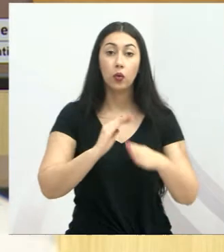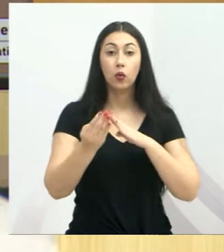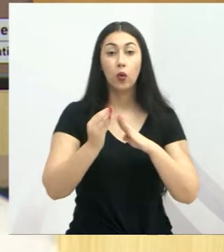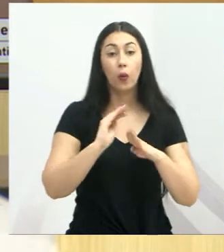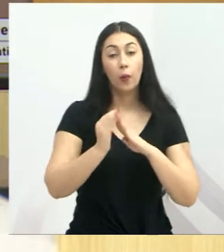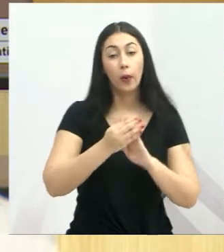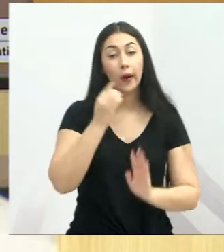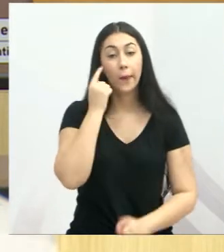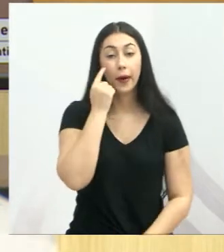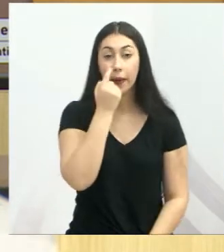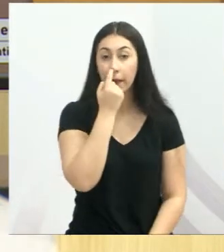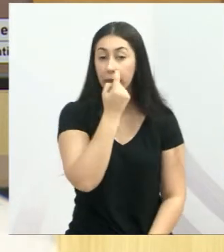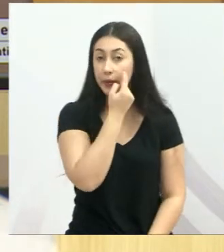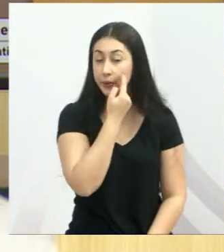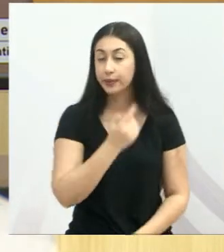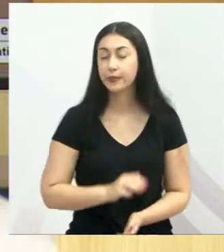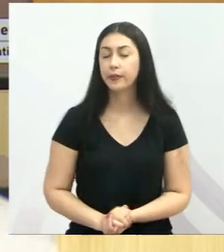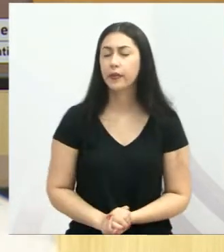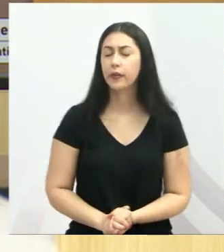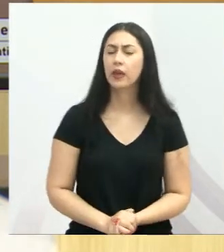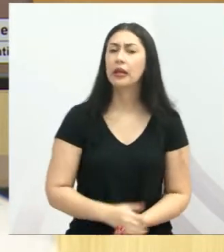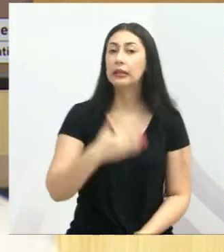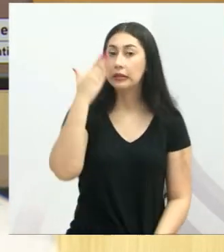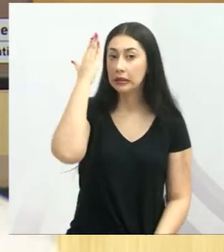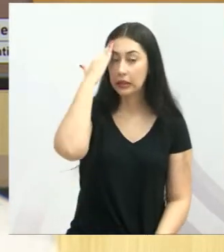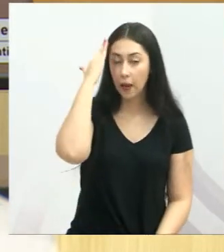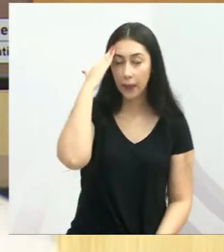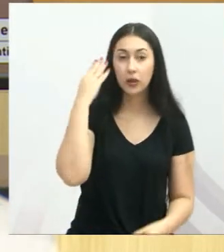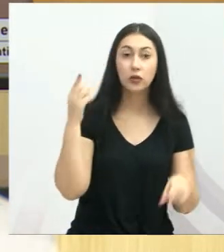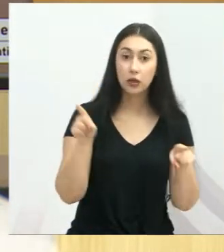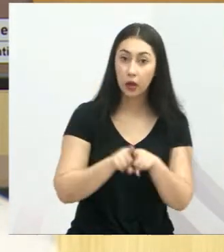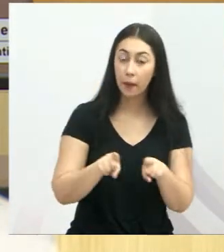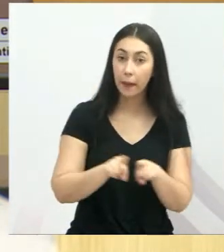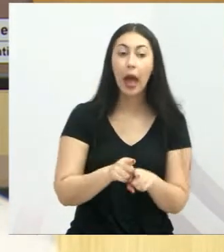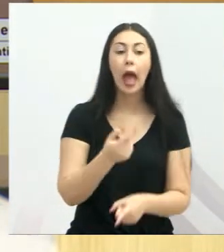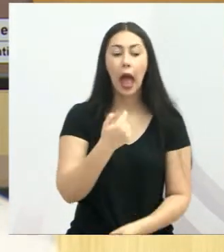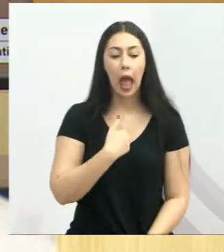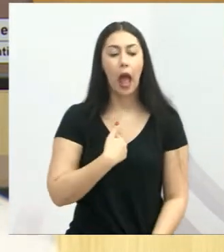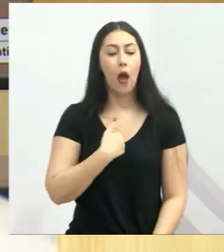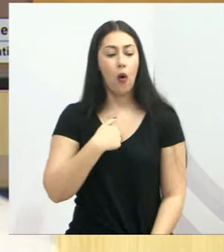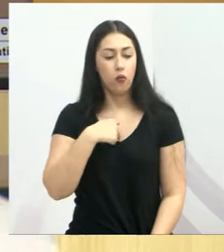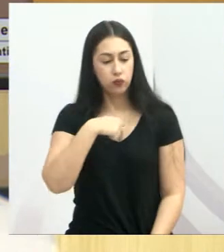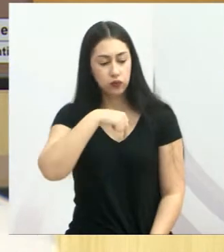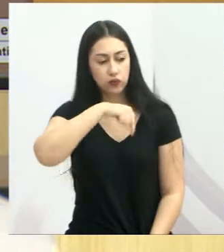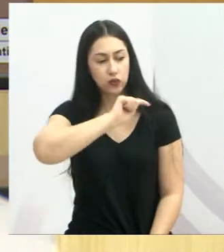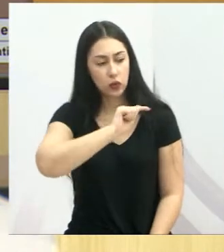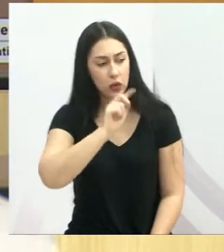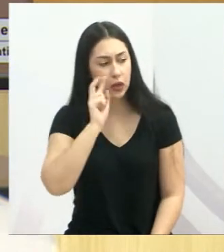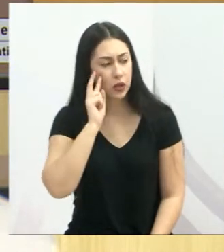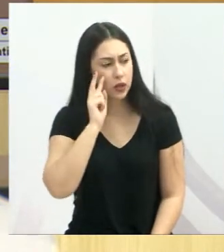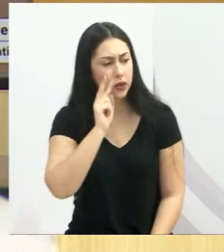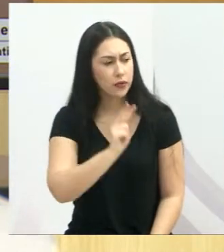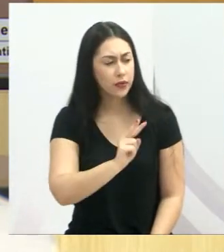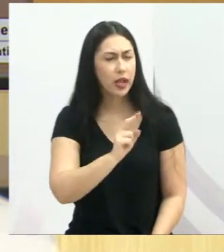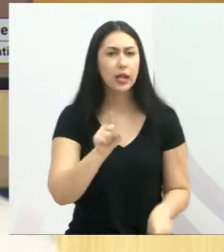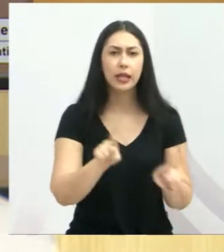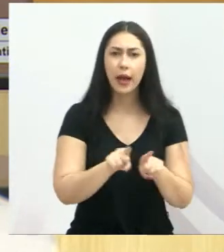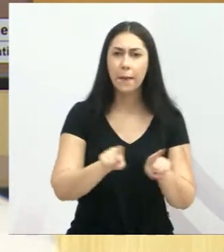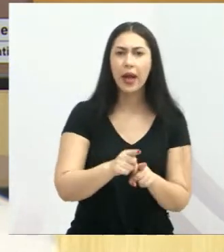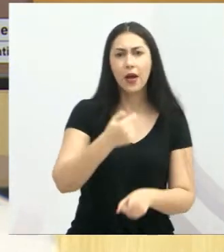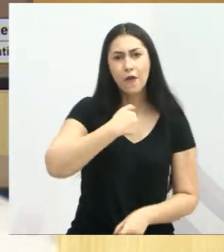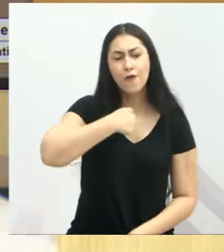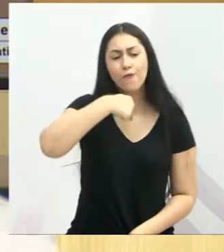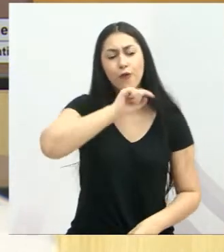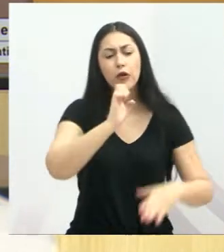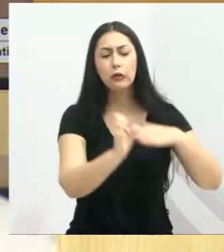Jacareí. Considerando que este vereador esteve pessoalmente na concessionária, entregando